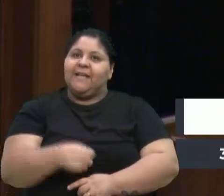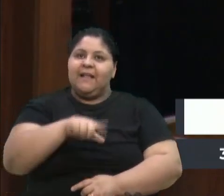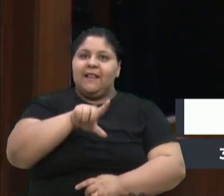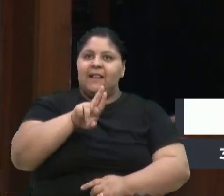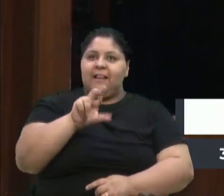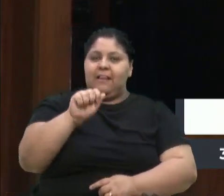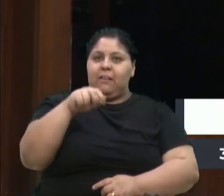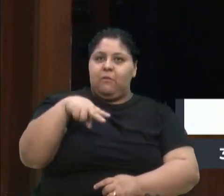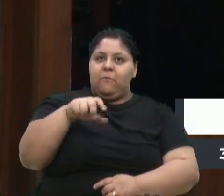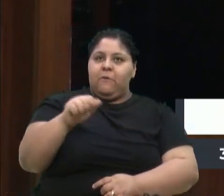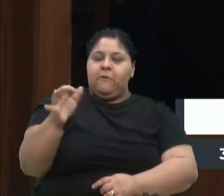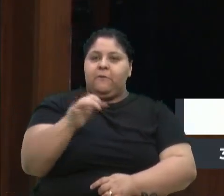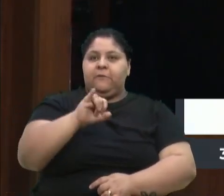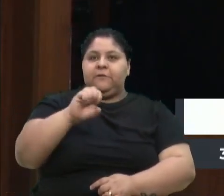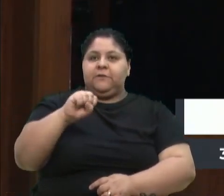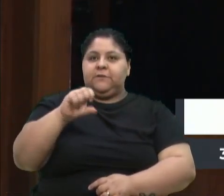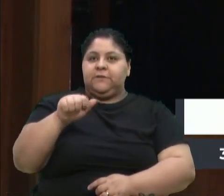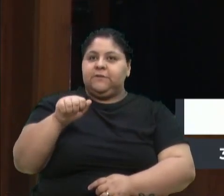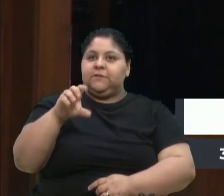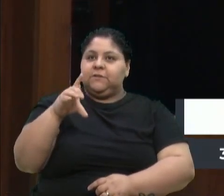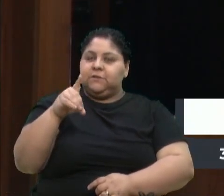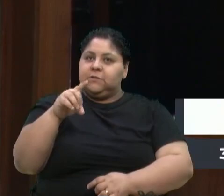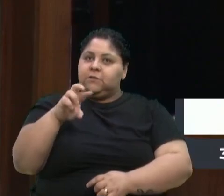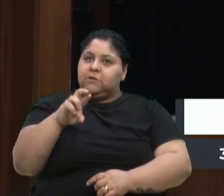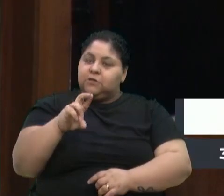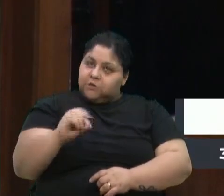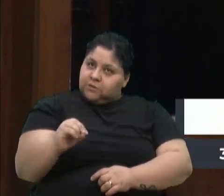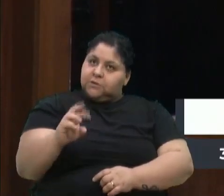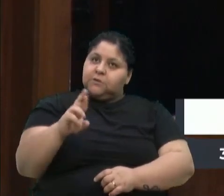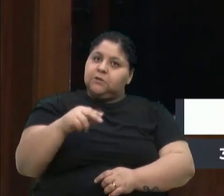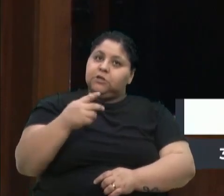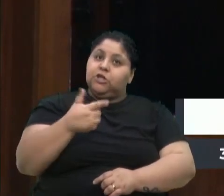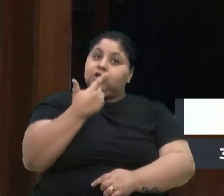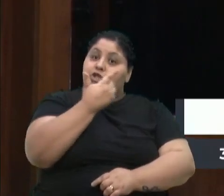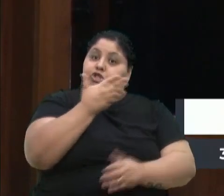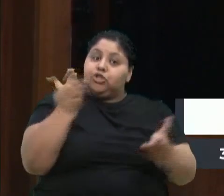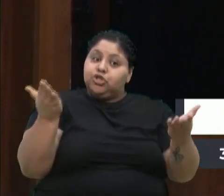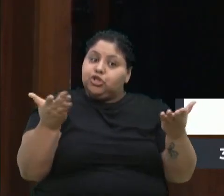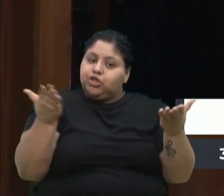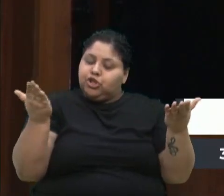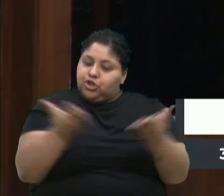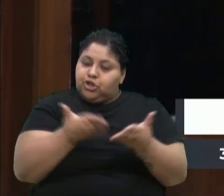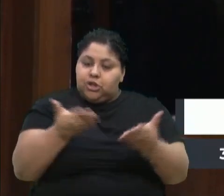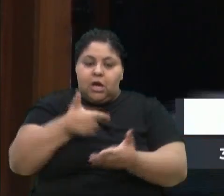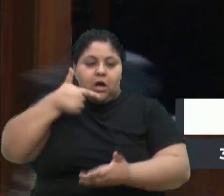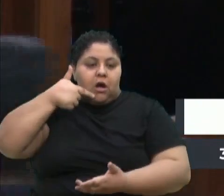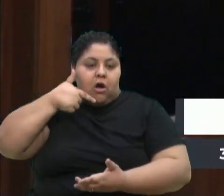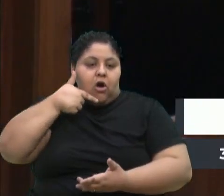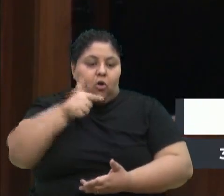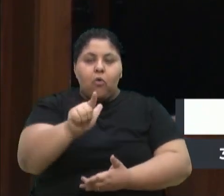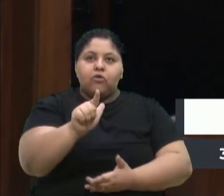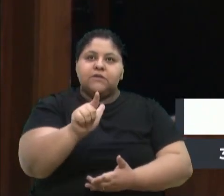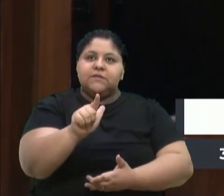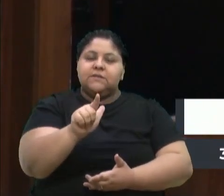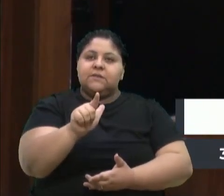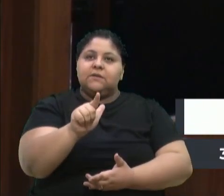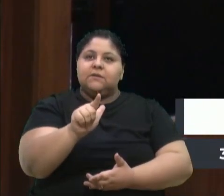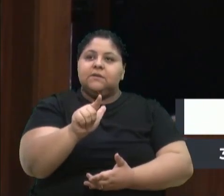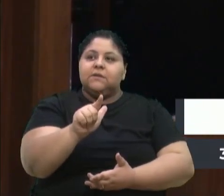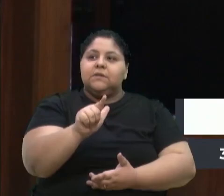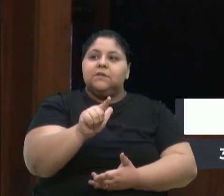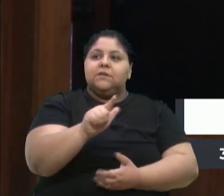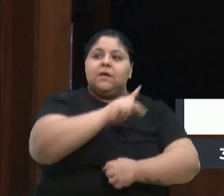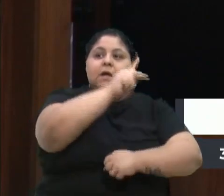bairro Fátima, vereador Renato, subiram outras vezes merecidamente para estampar medalhas de prata e